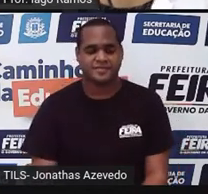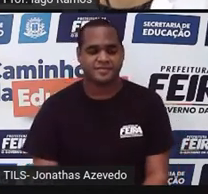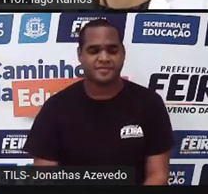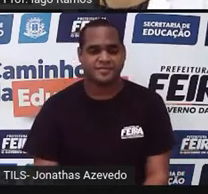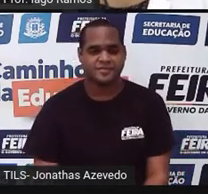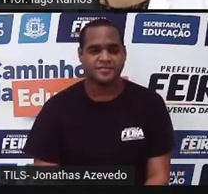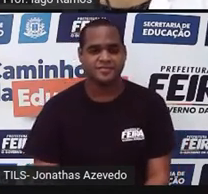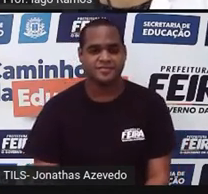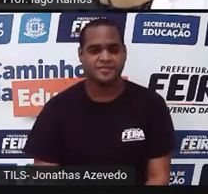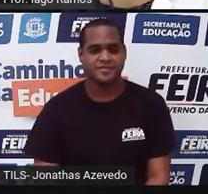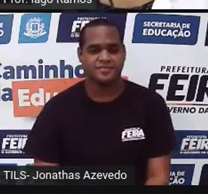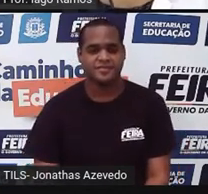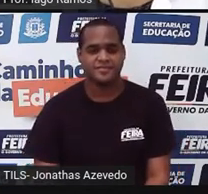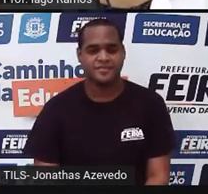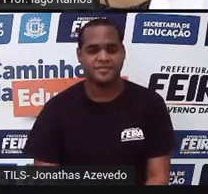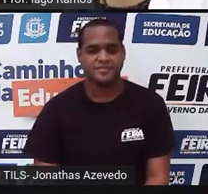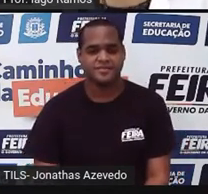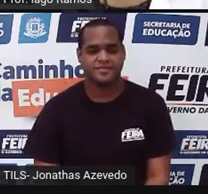Certo?